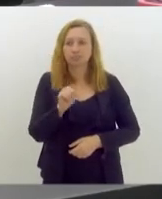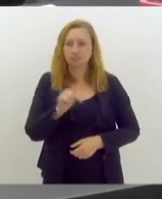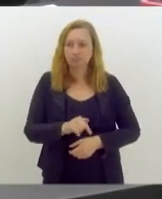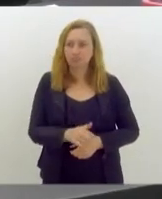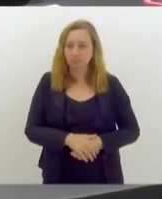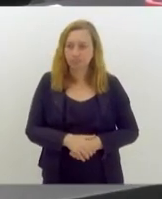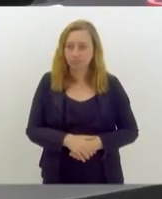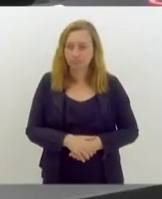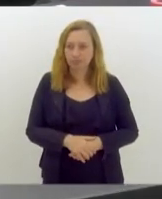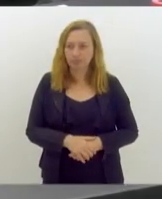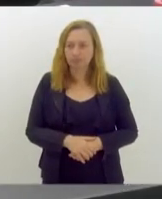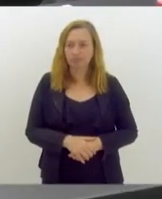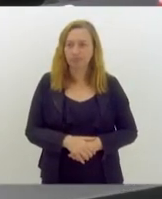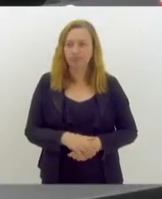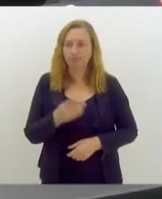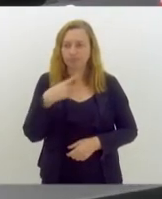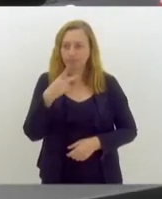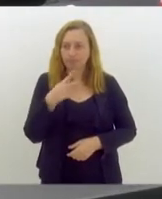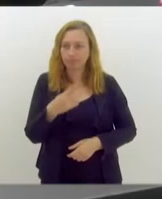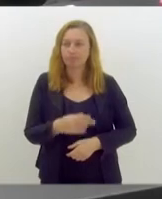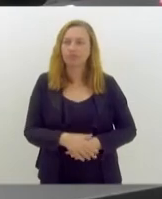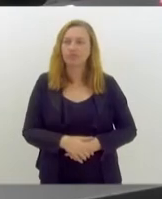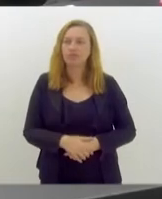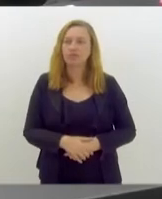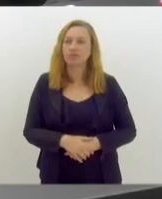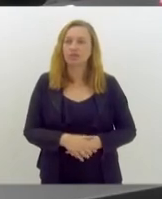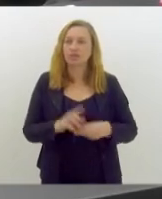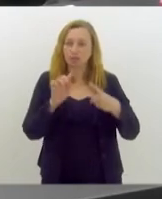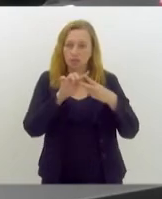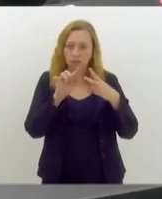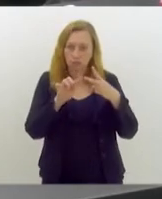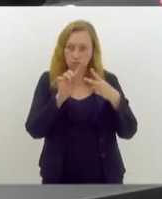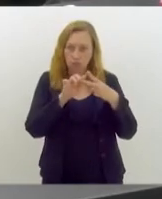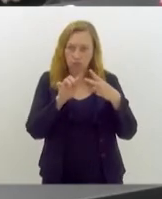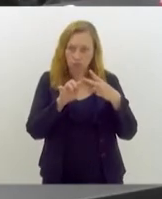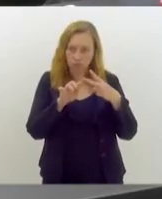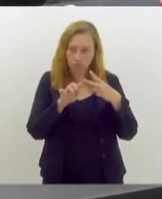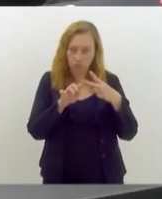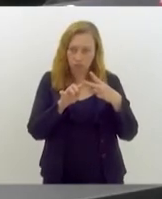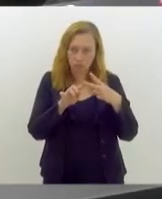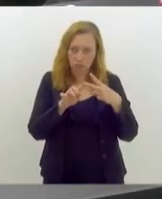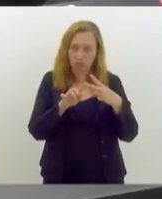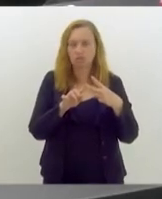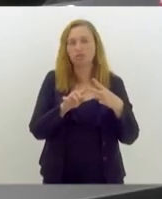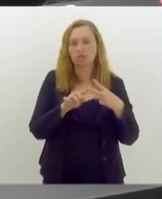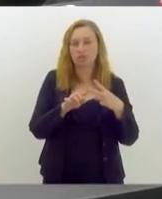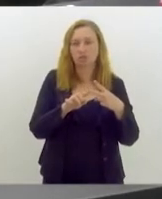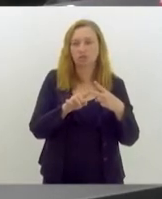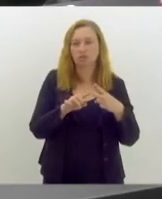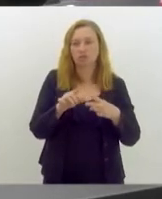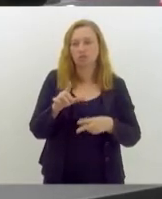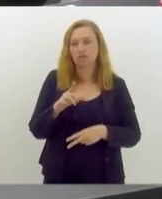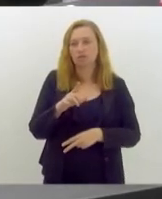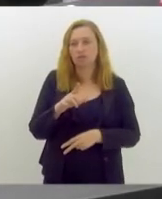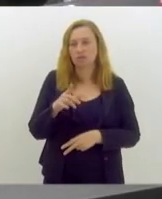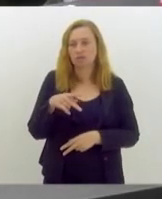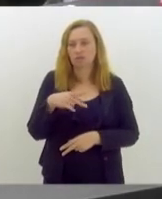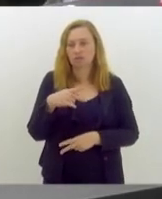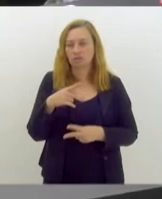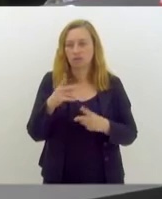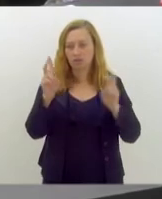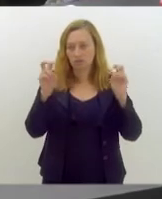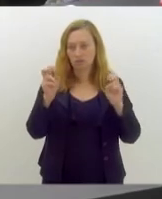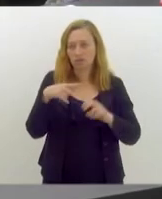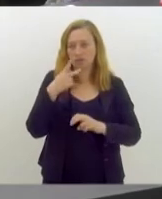apenas repizar mas destacar dois grandes questionamentos que apareceram entre outros treinadores grandes questionamentos um este